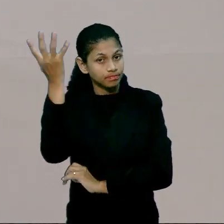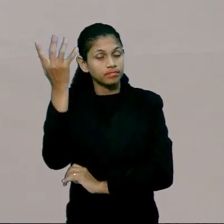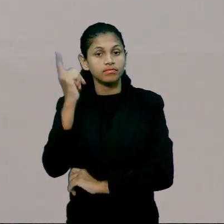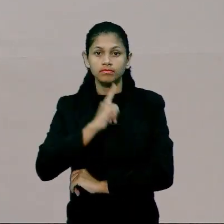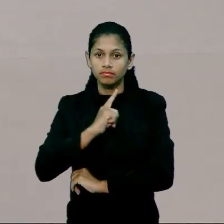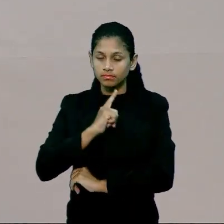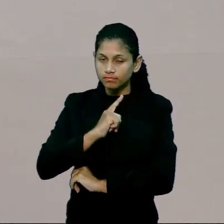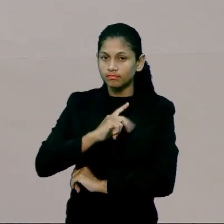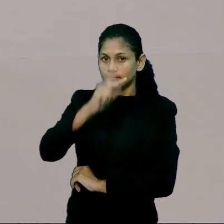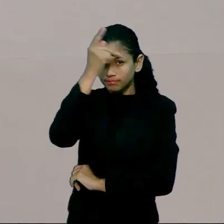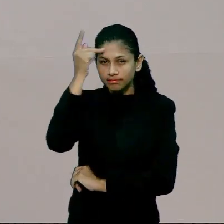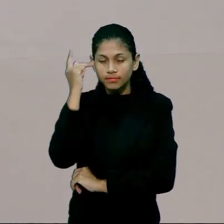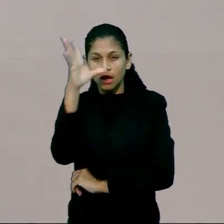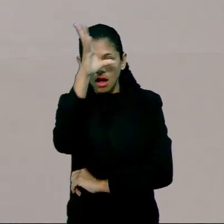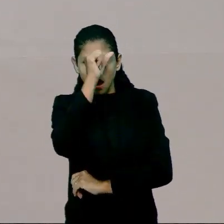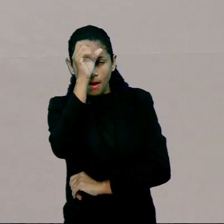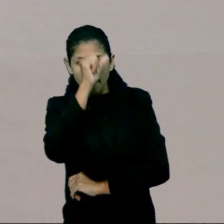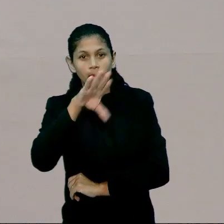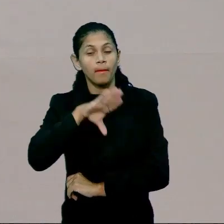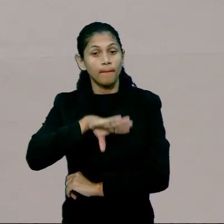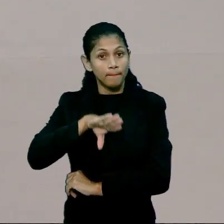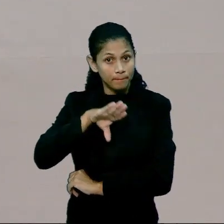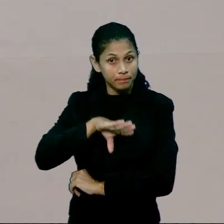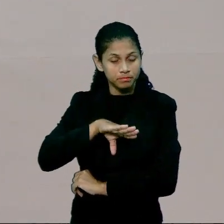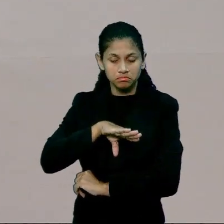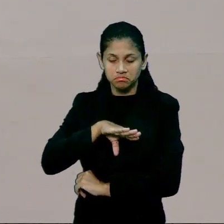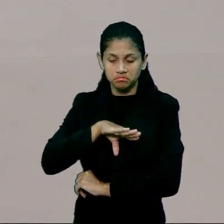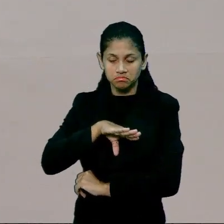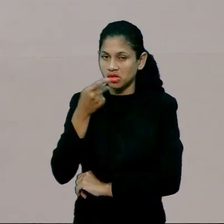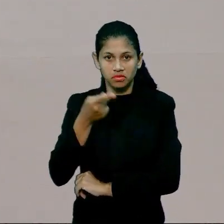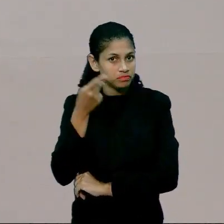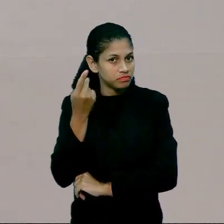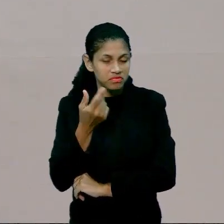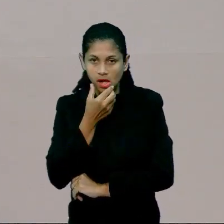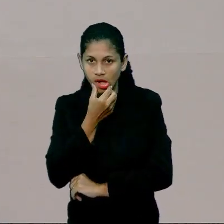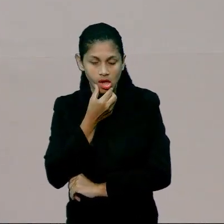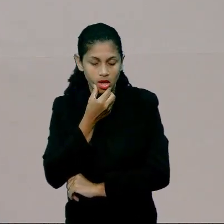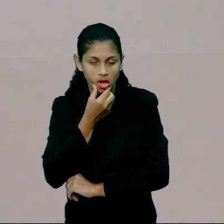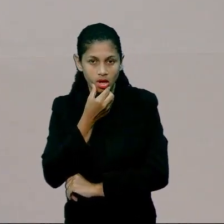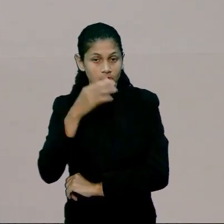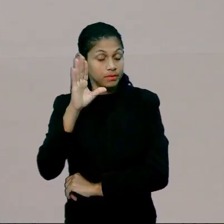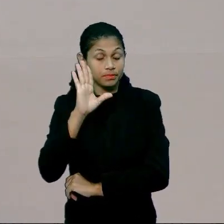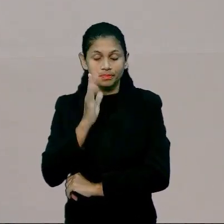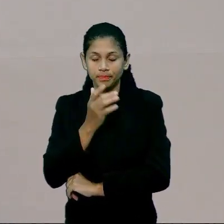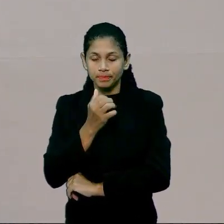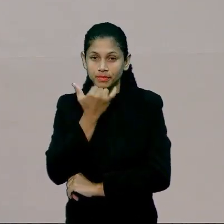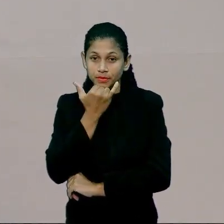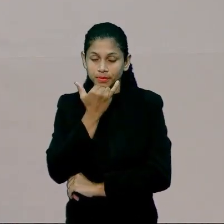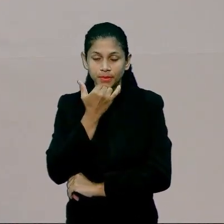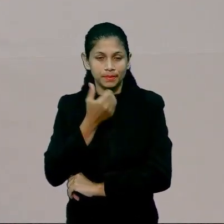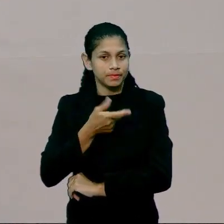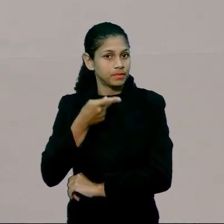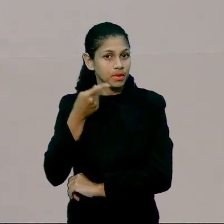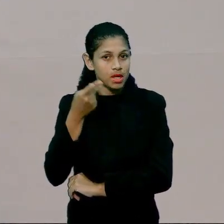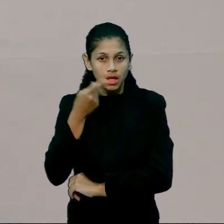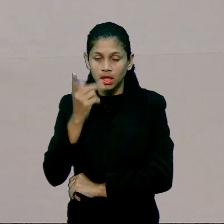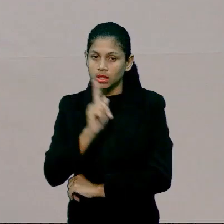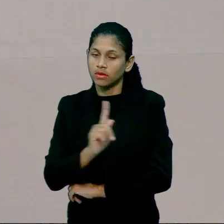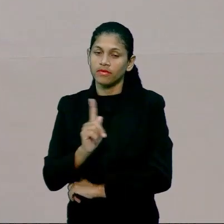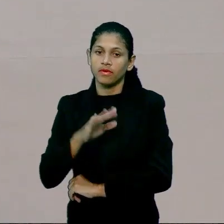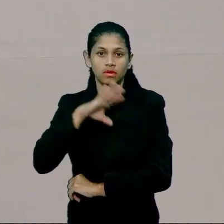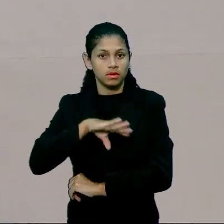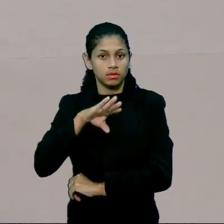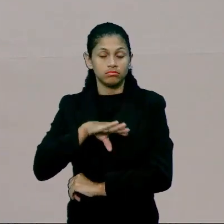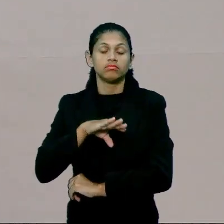estão aprendendo português, que não falam a língua portuguesa e que, por conta dessa globalização,